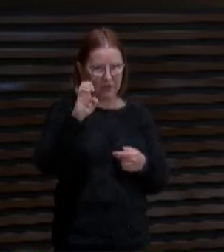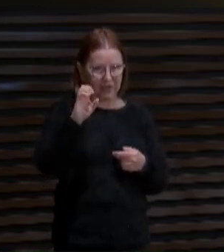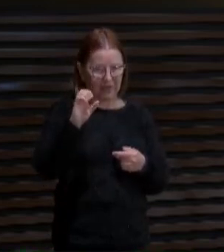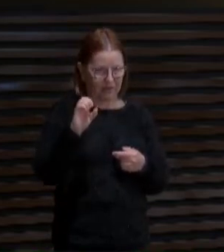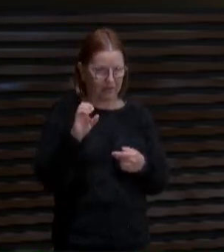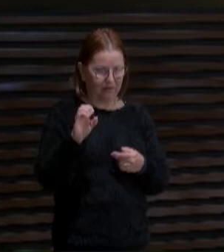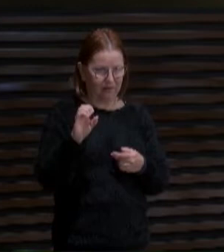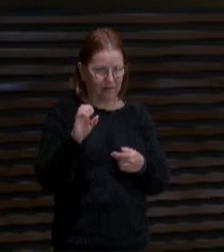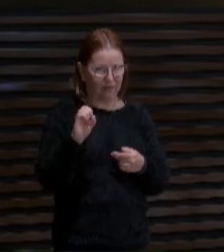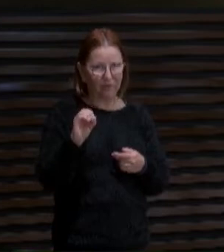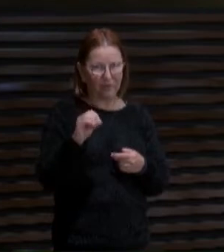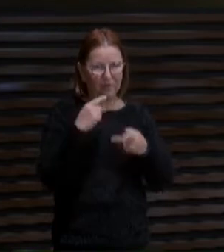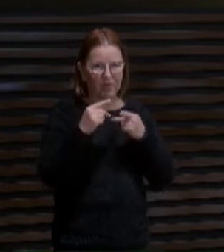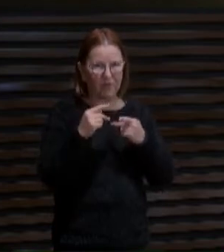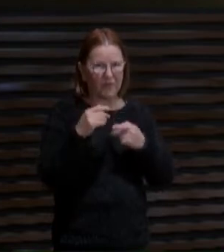Profanos